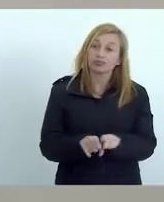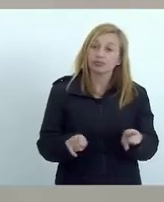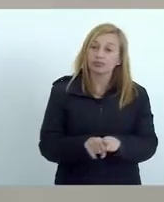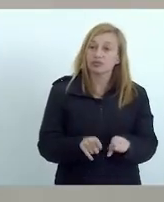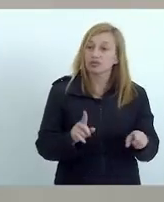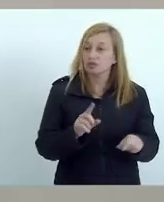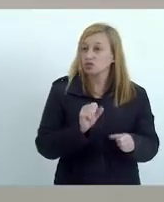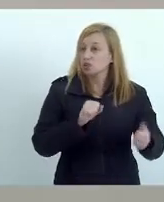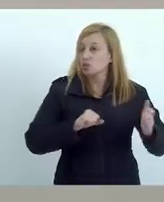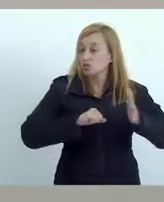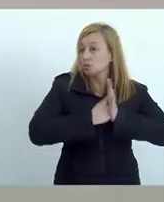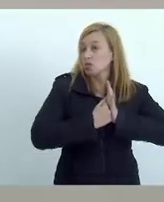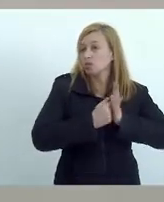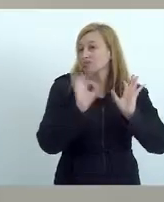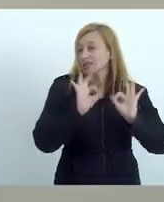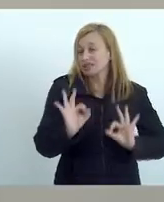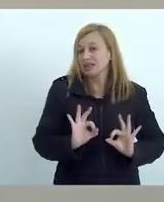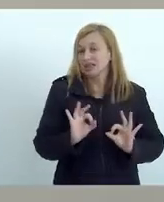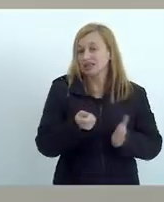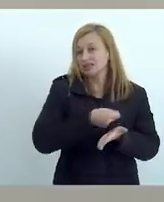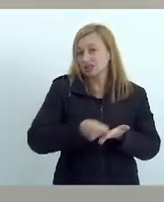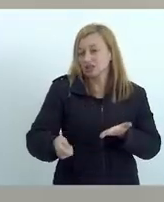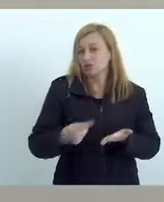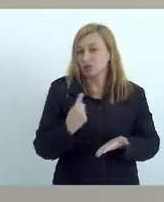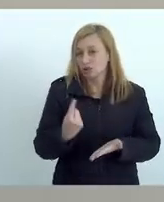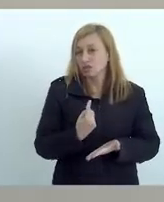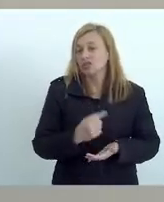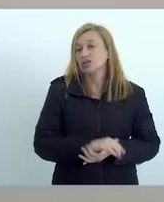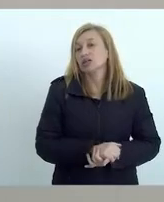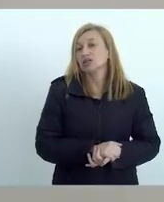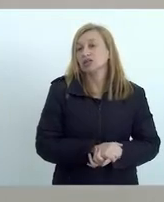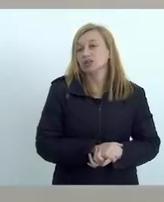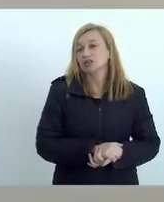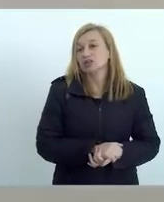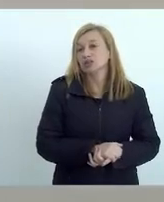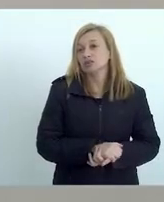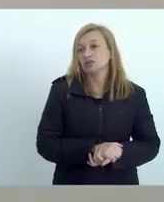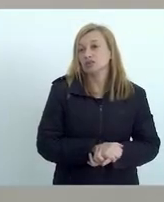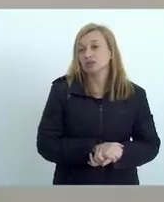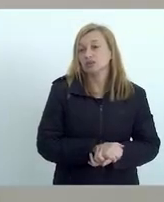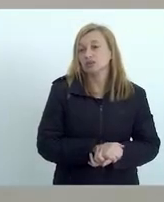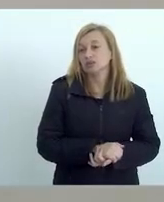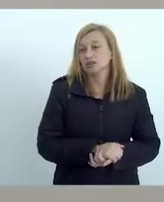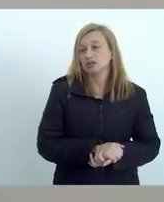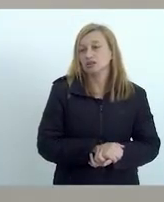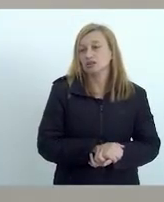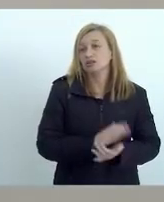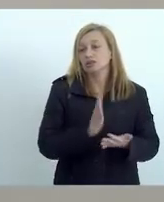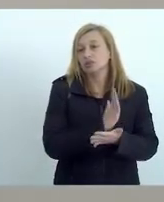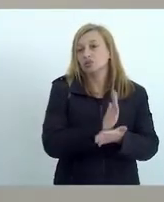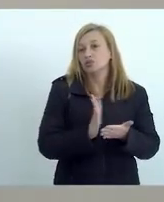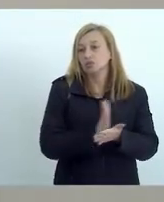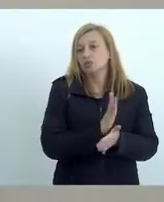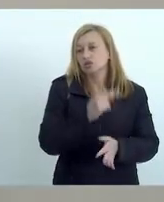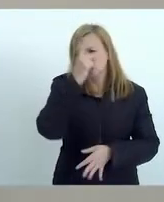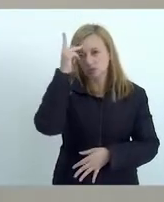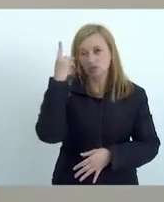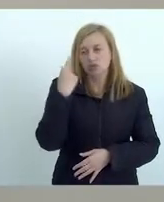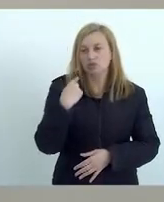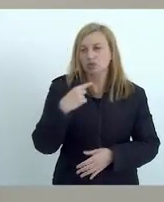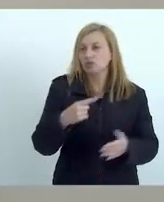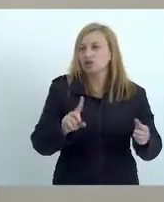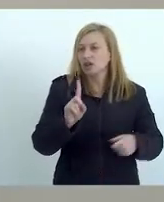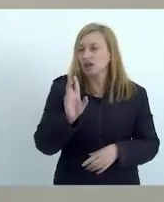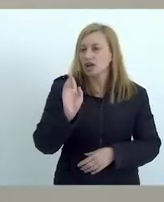também não me desbloqueou para que a gente pudesse fazer a nossa as inscrições o e alguns desses candidatos